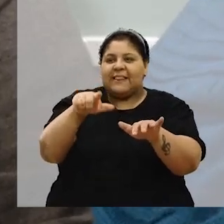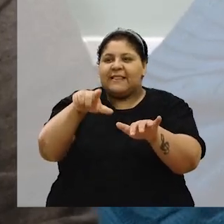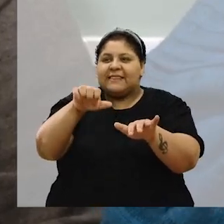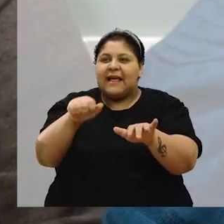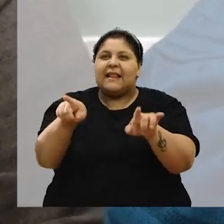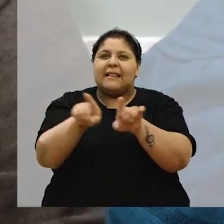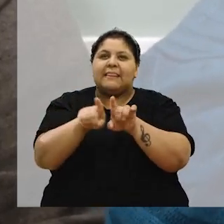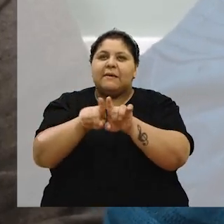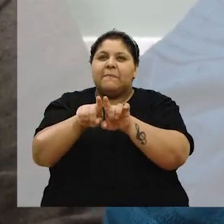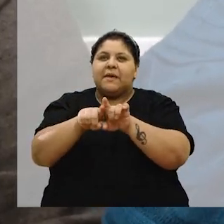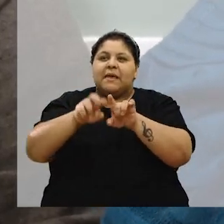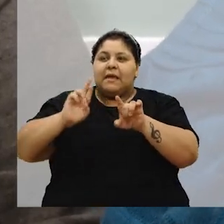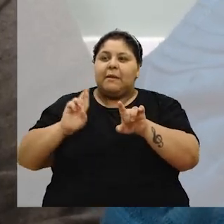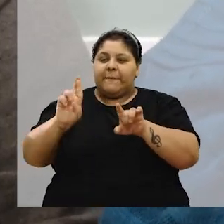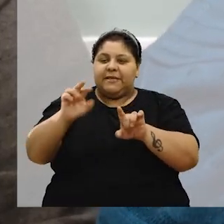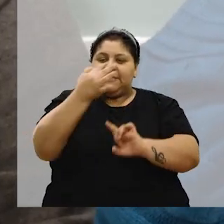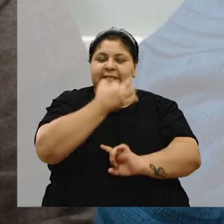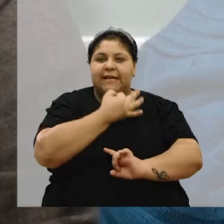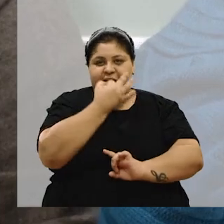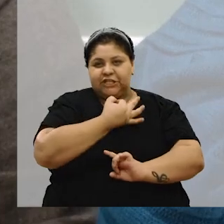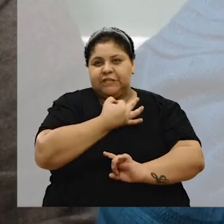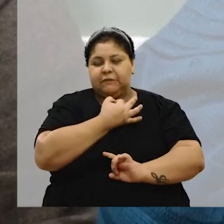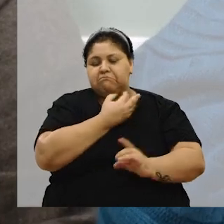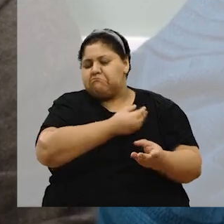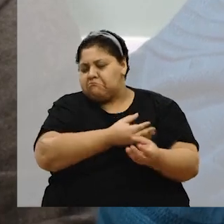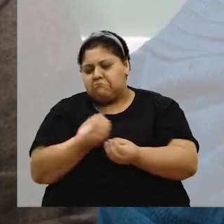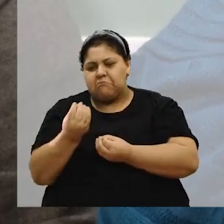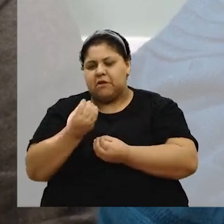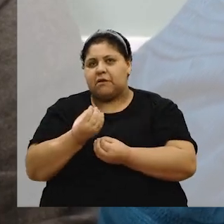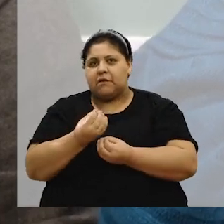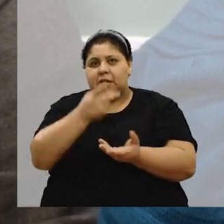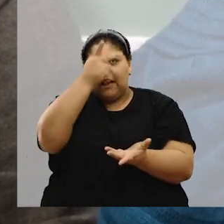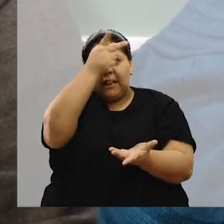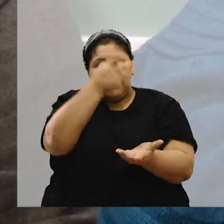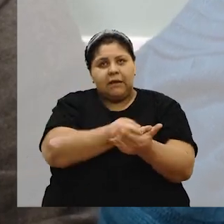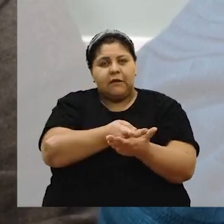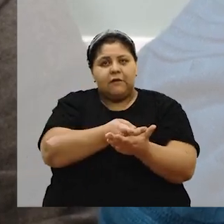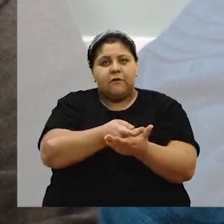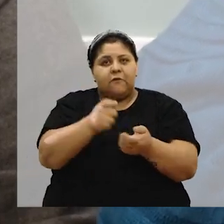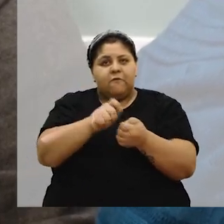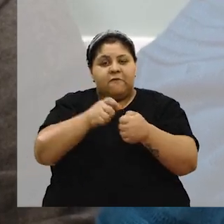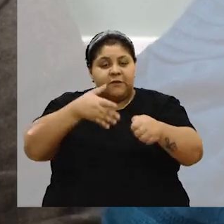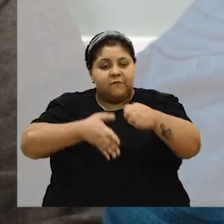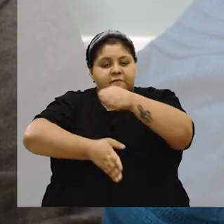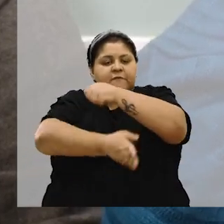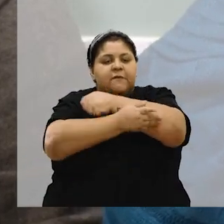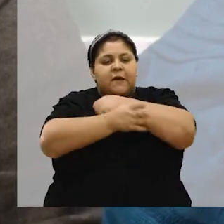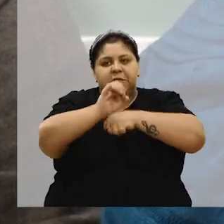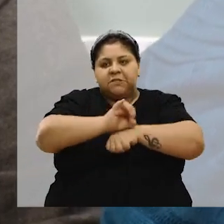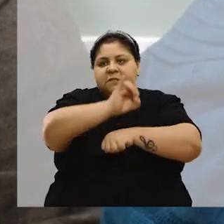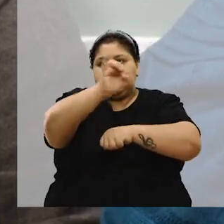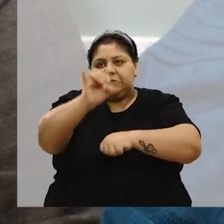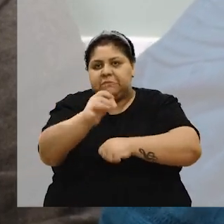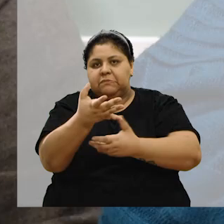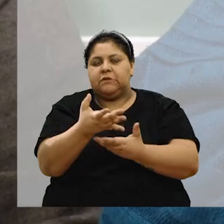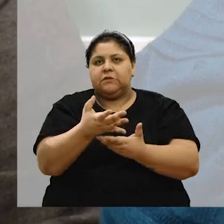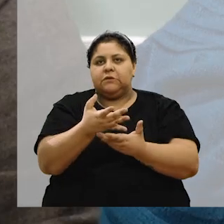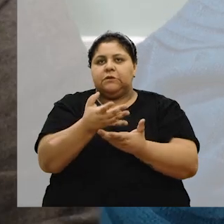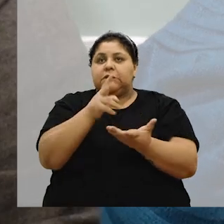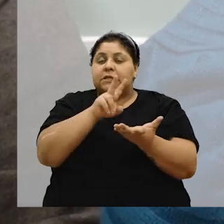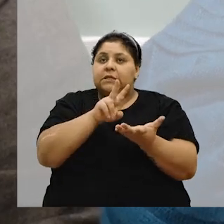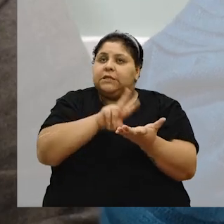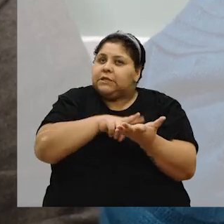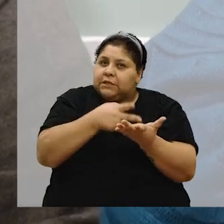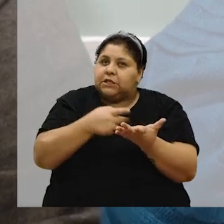levando também o nome de Caxias para muito além. Logo que ela ganhou o Jabuti, ela fez várias viagens internacionais, ela